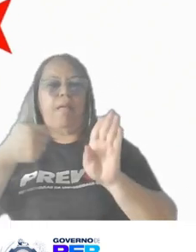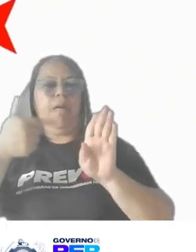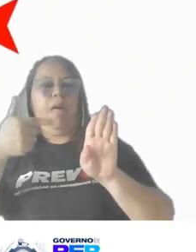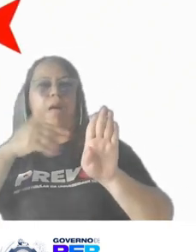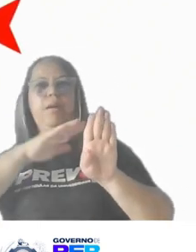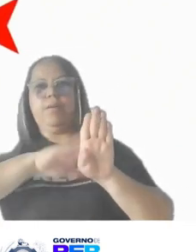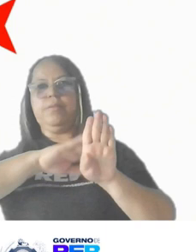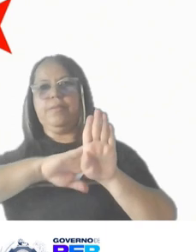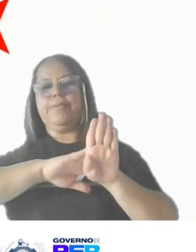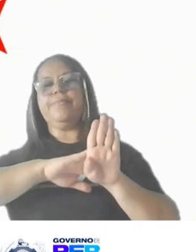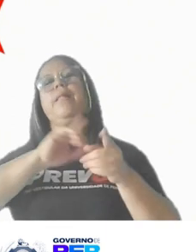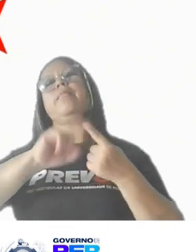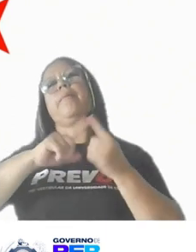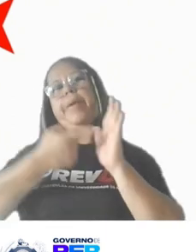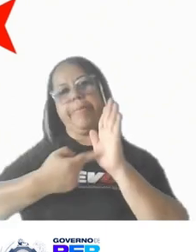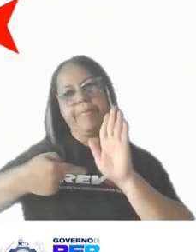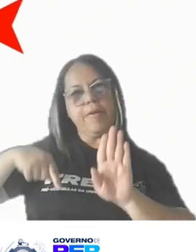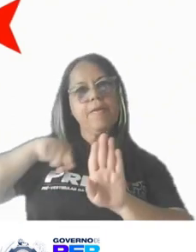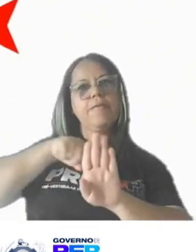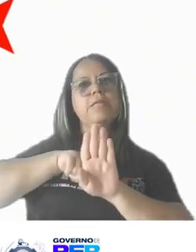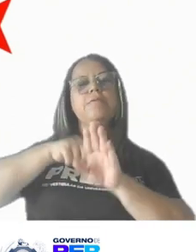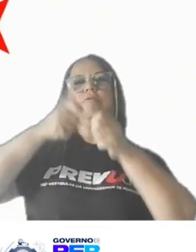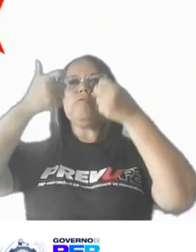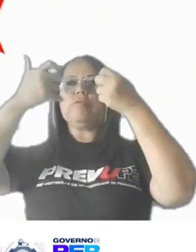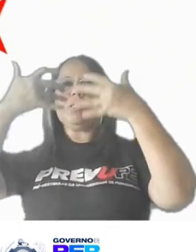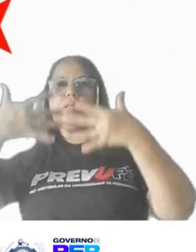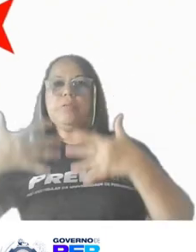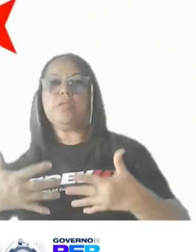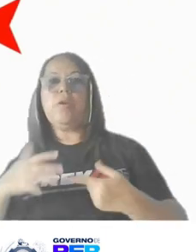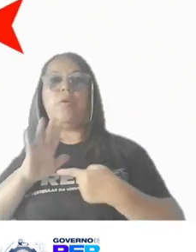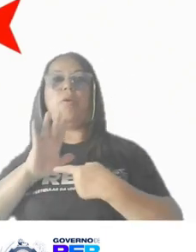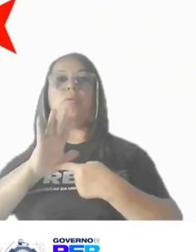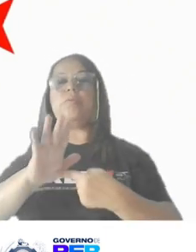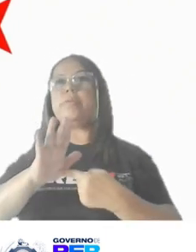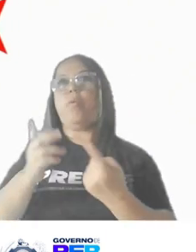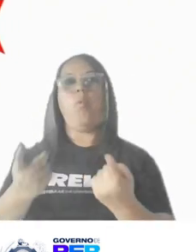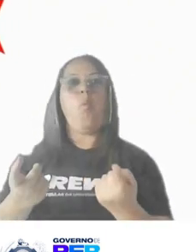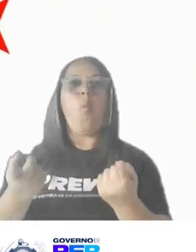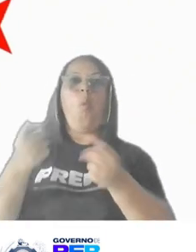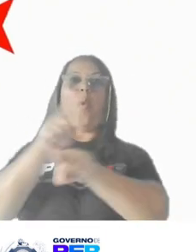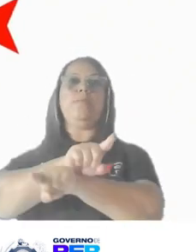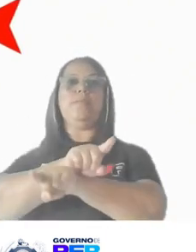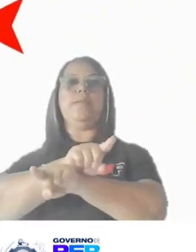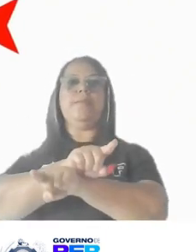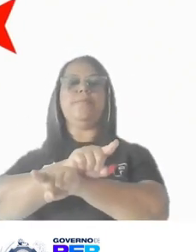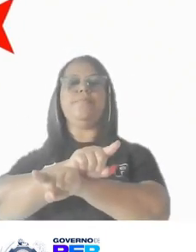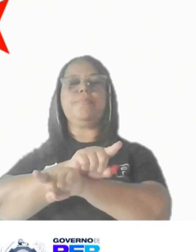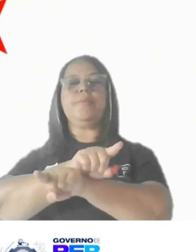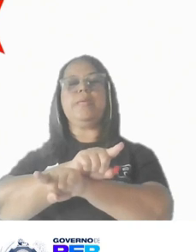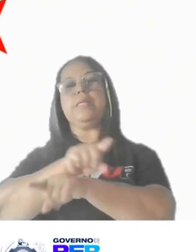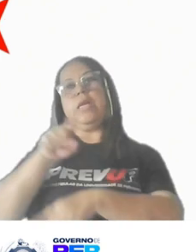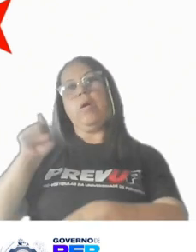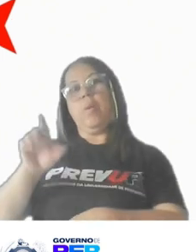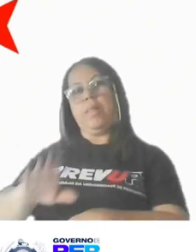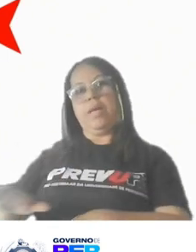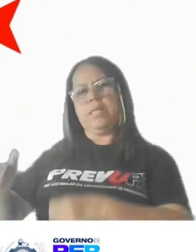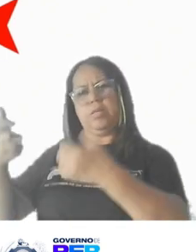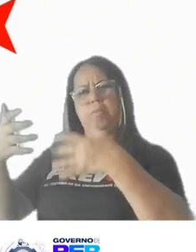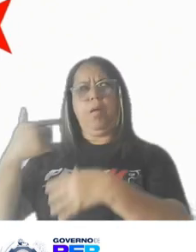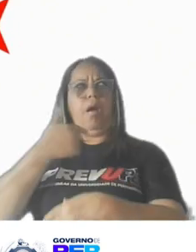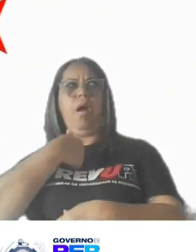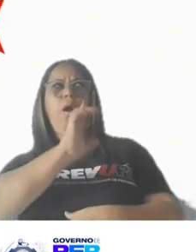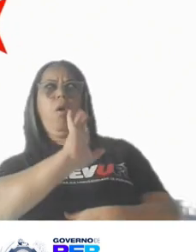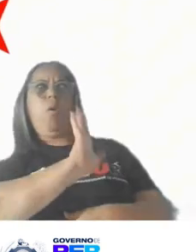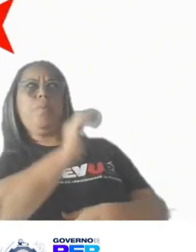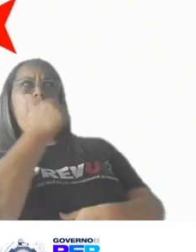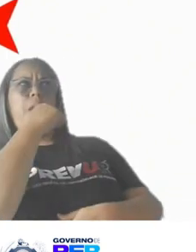ironia, né? Que também é uma figura de linguagem que vai representar exatamente o contrário do que se afirma. Então, quando ele fala não